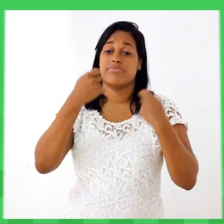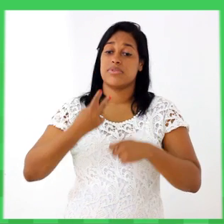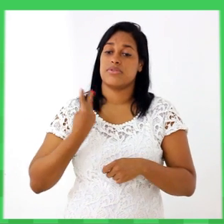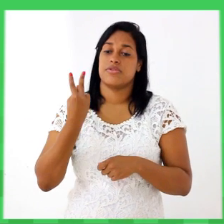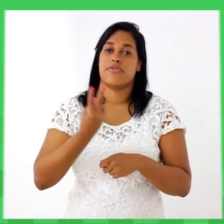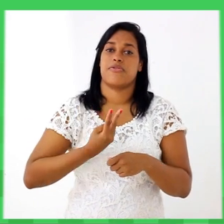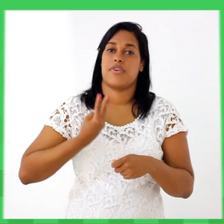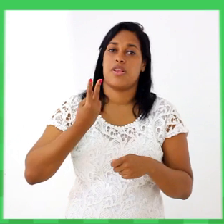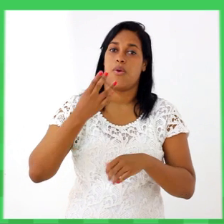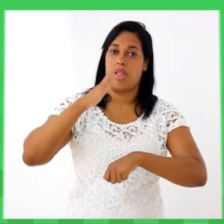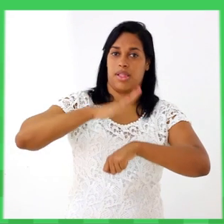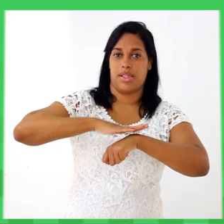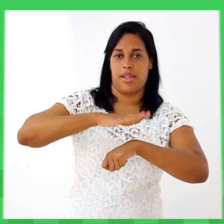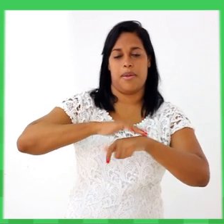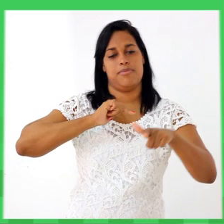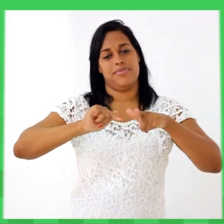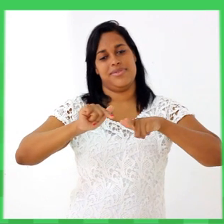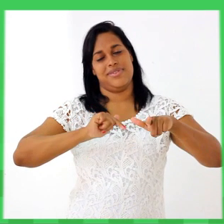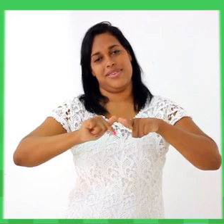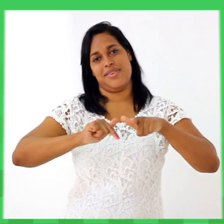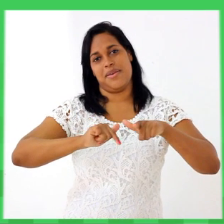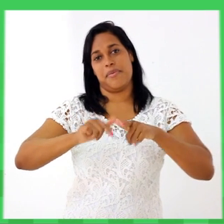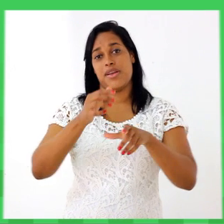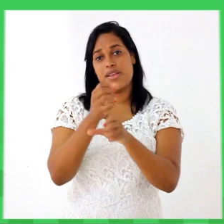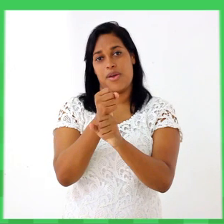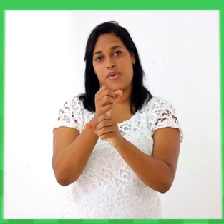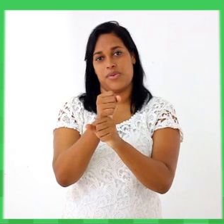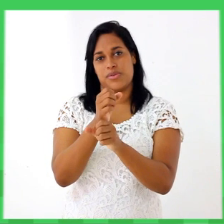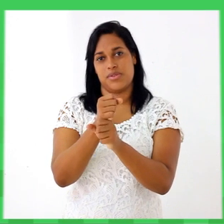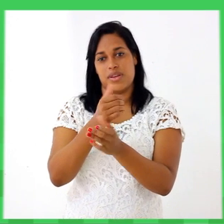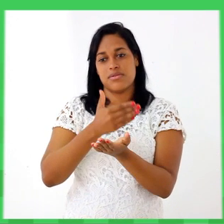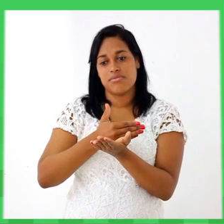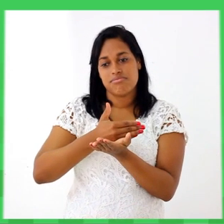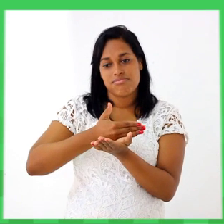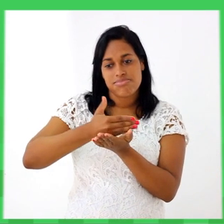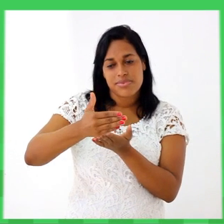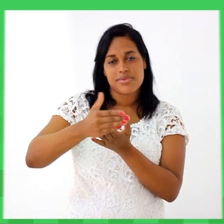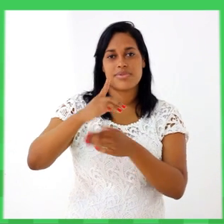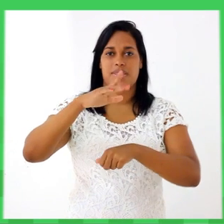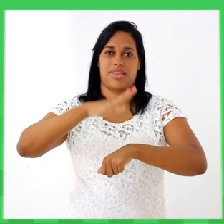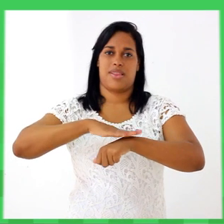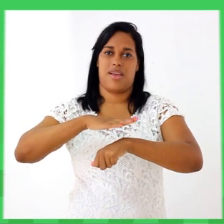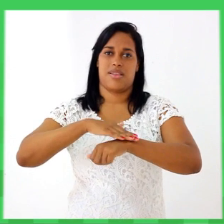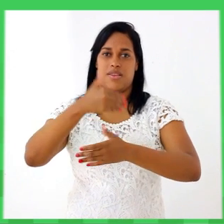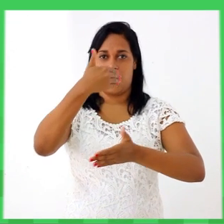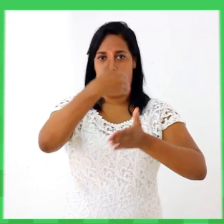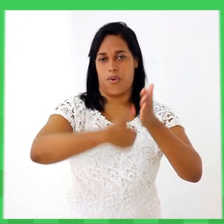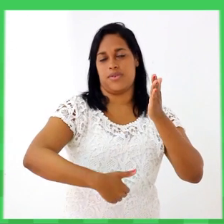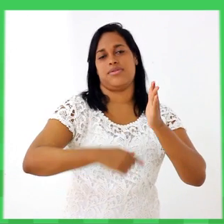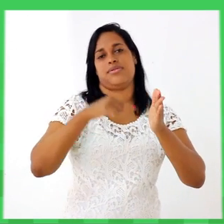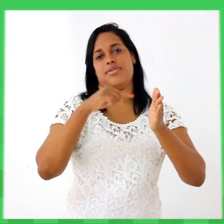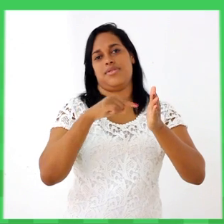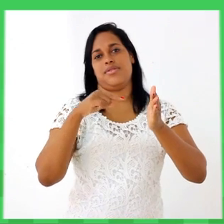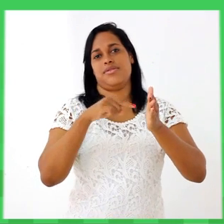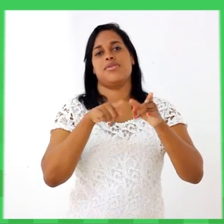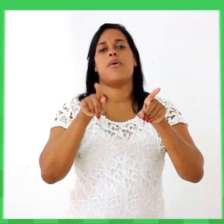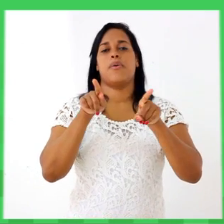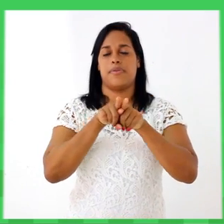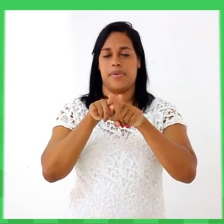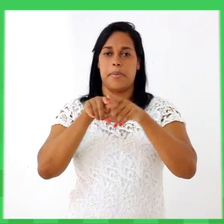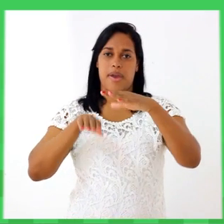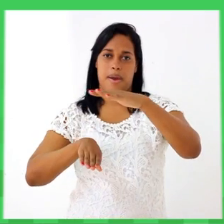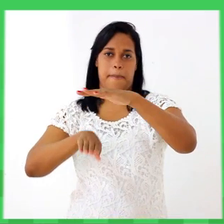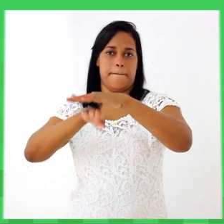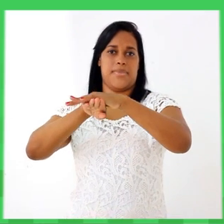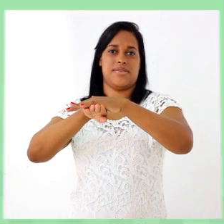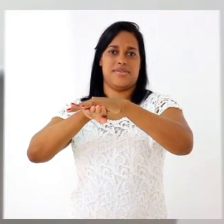de serviço de um funcionário da empresa que pode ser calculado a partir da sua data de contratação. Esse é um atributo armazenado e um